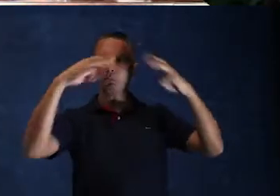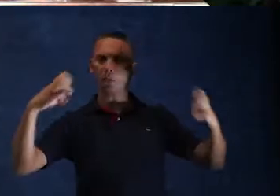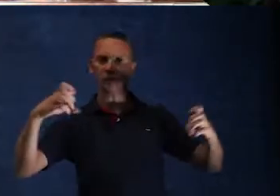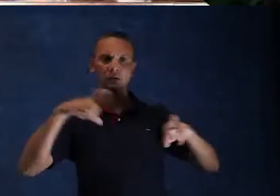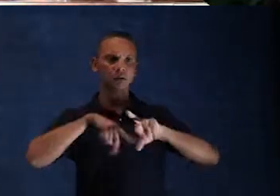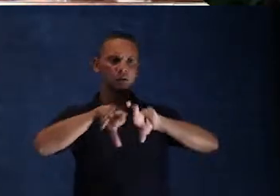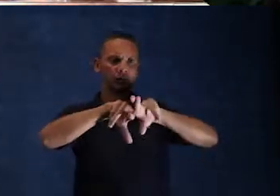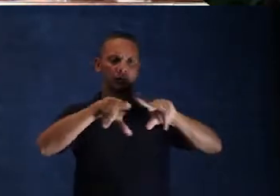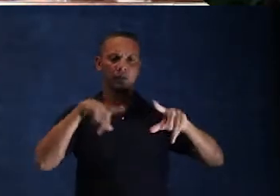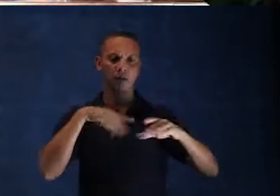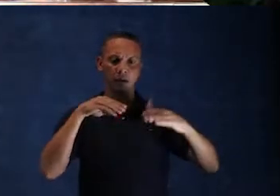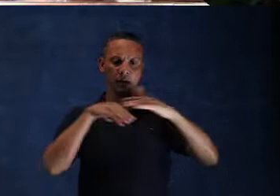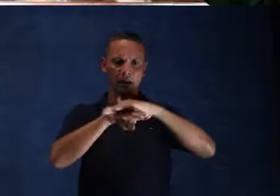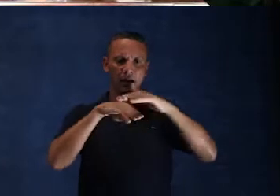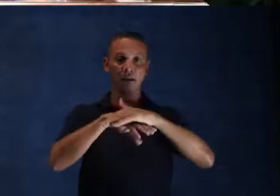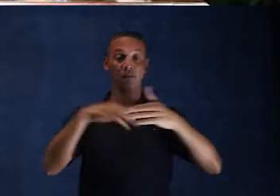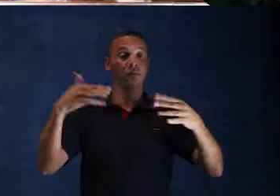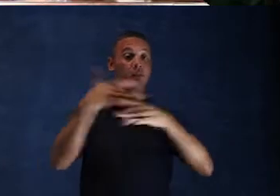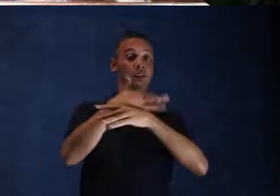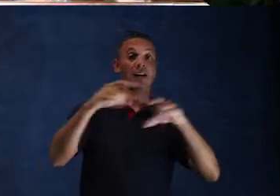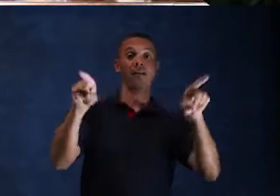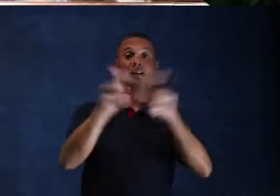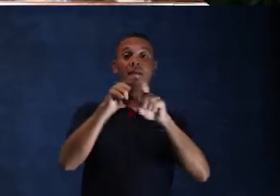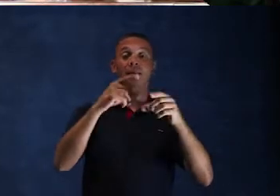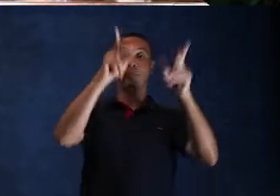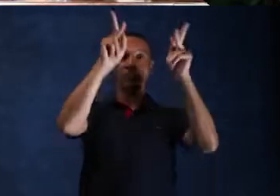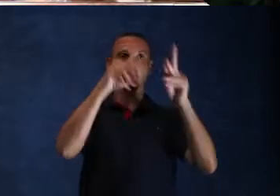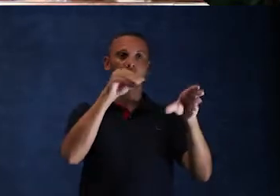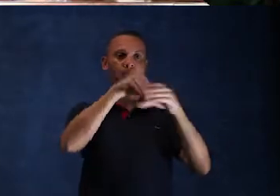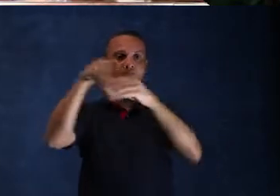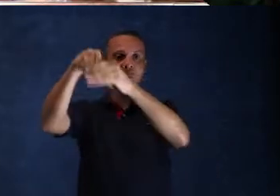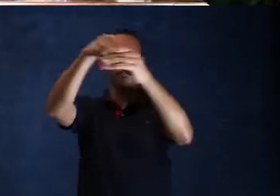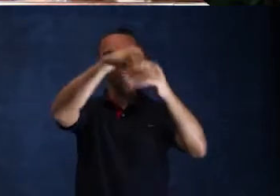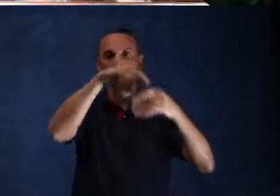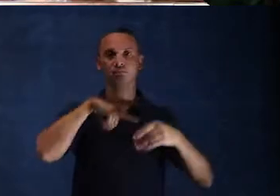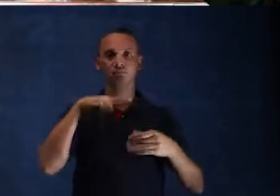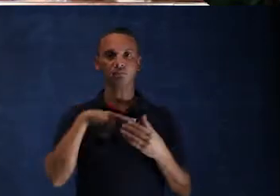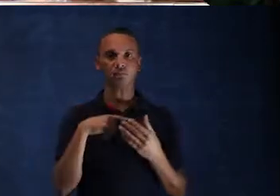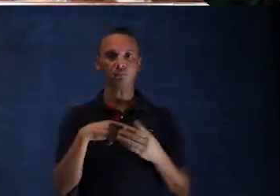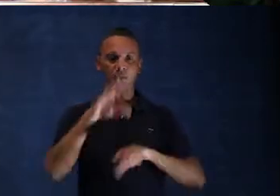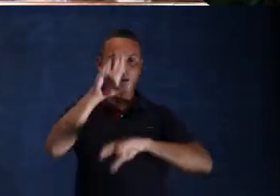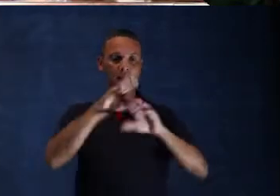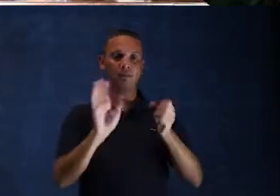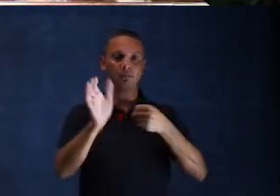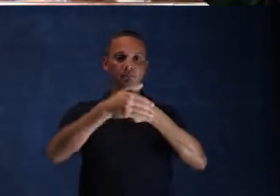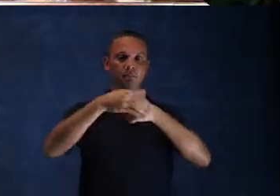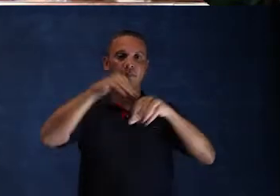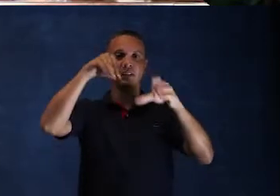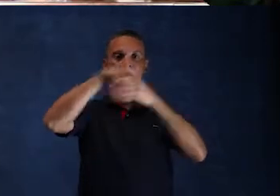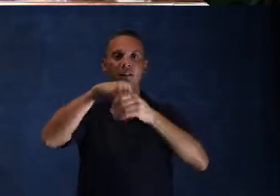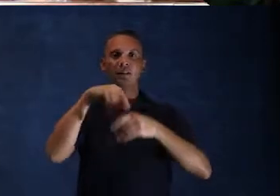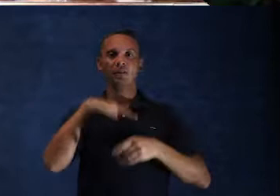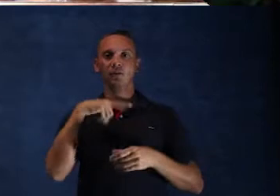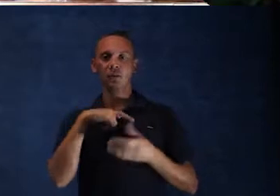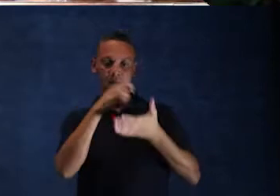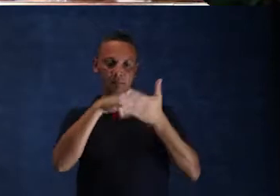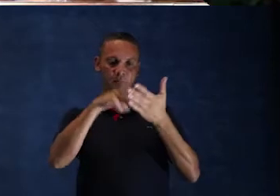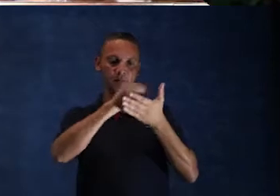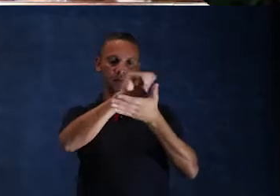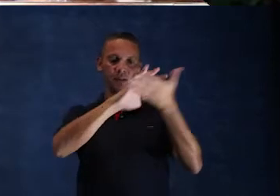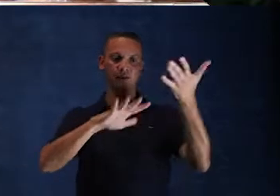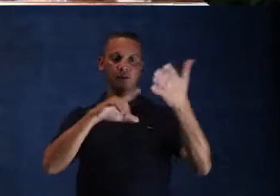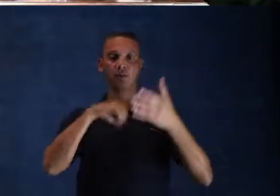ou arquivos, tanto da cidade quanto de seus habitantes, provisoriamente encerrados no espaço-corpo da